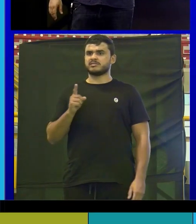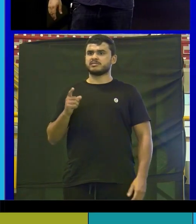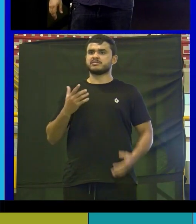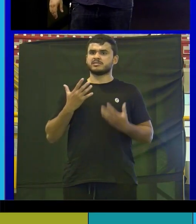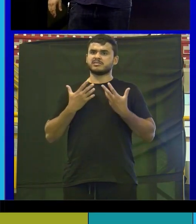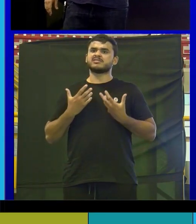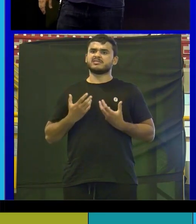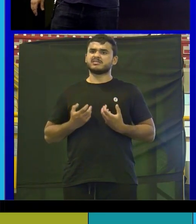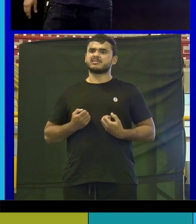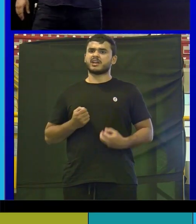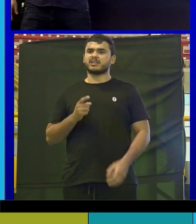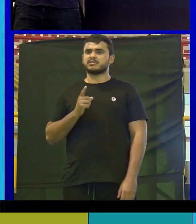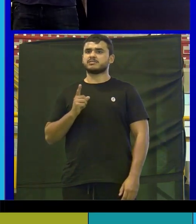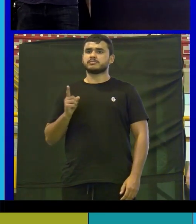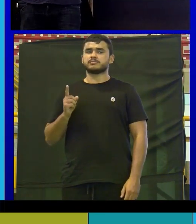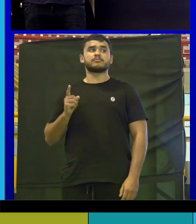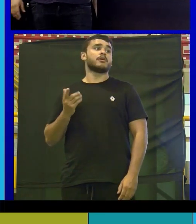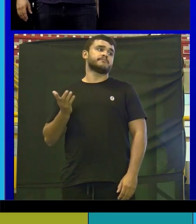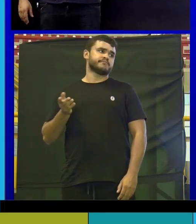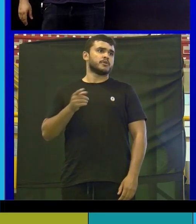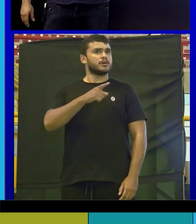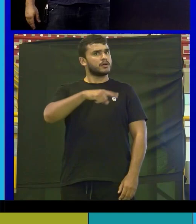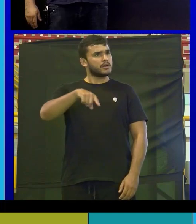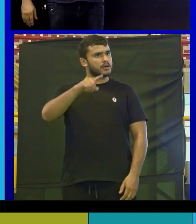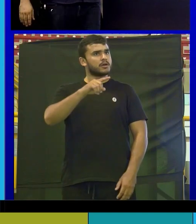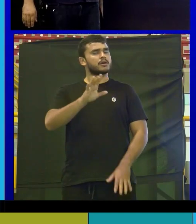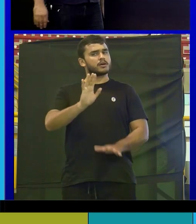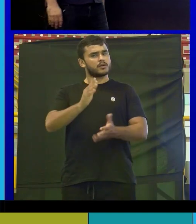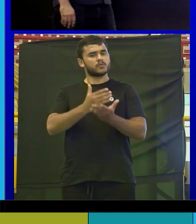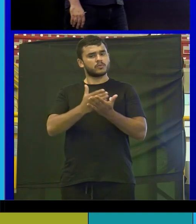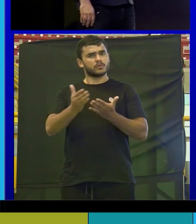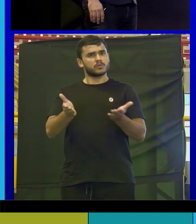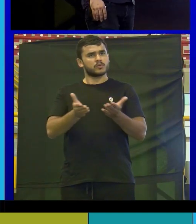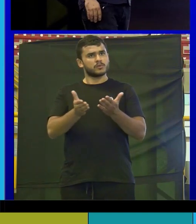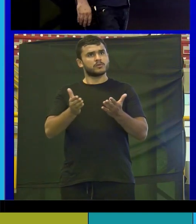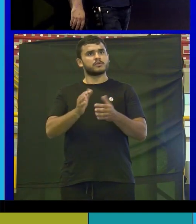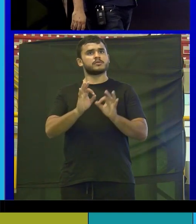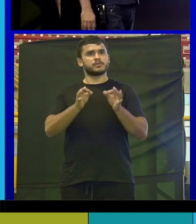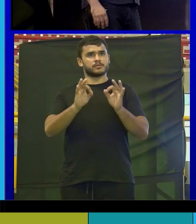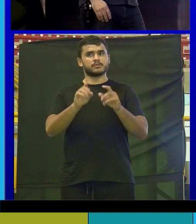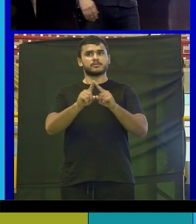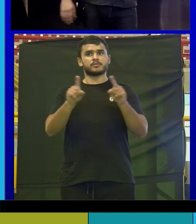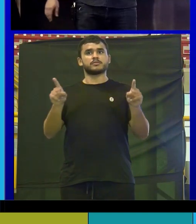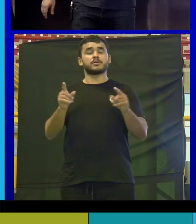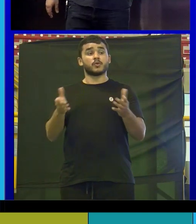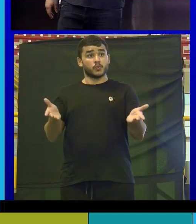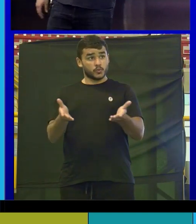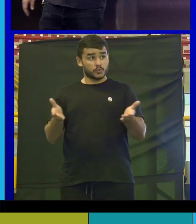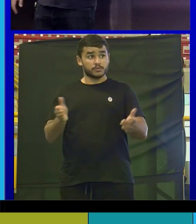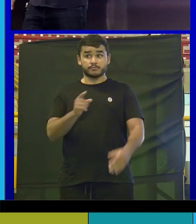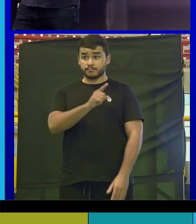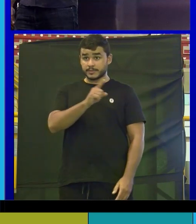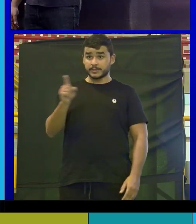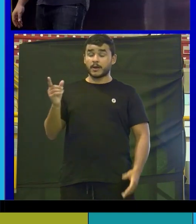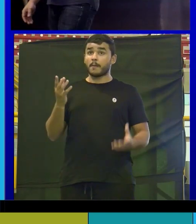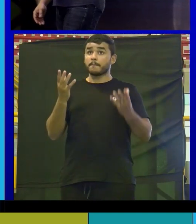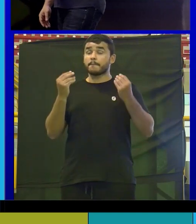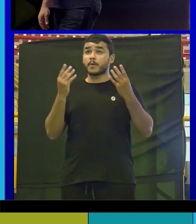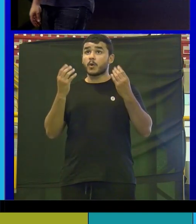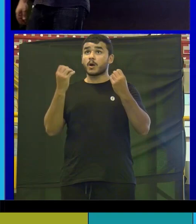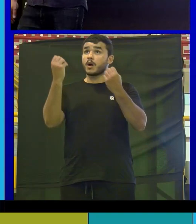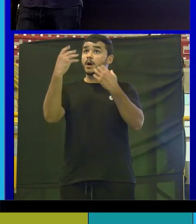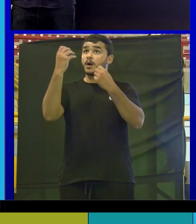tem muita né? coisa para eles. Olha Muito só. conhecimento, muita cultura ainda. Pois é, galera. Hoje vocês vão sair daqui